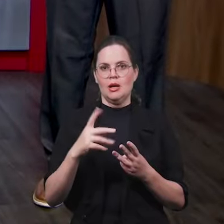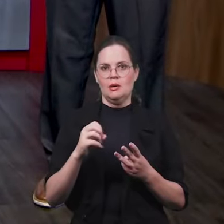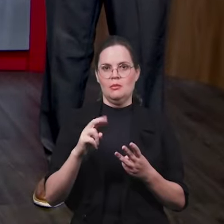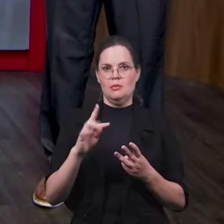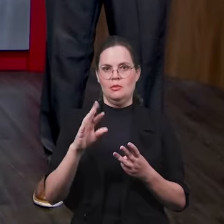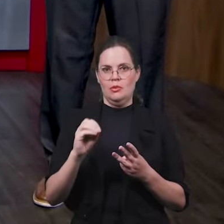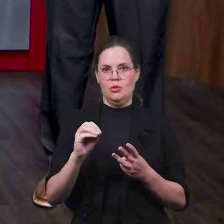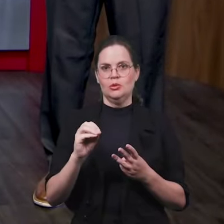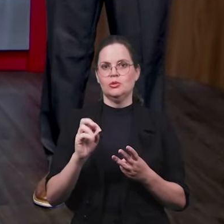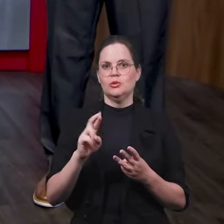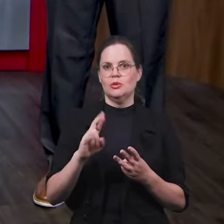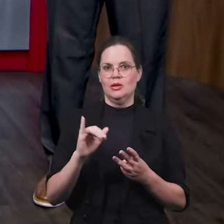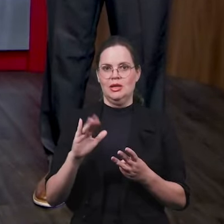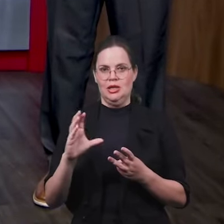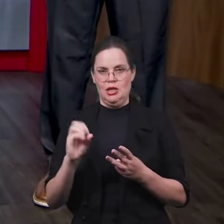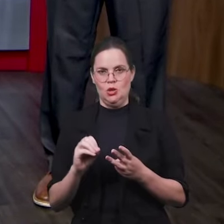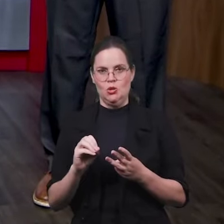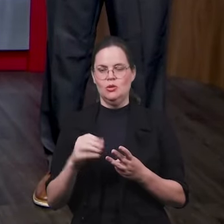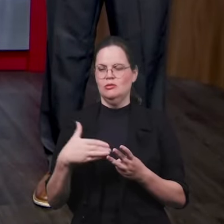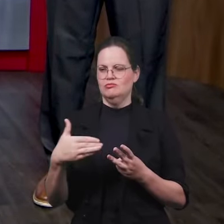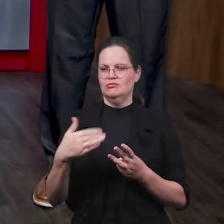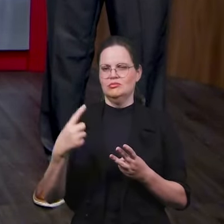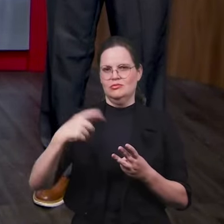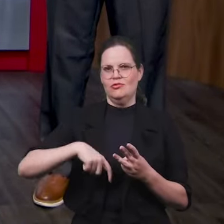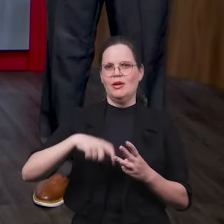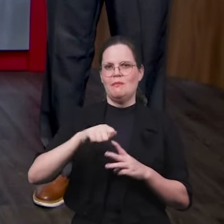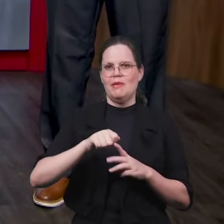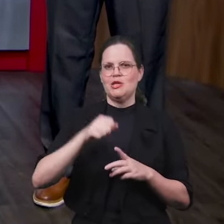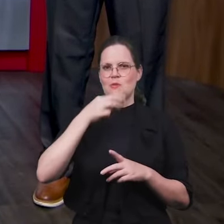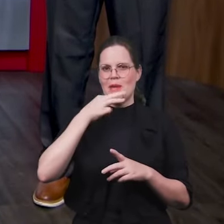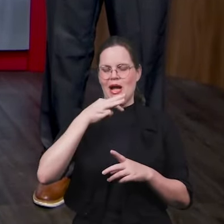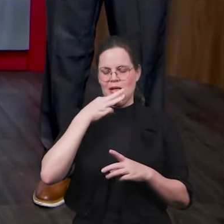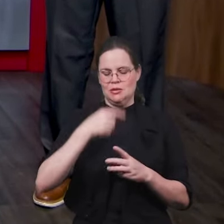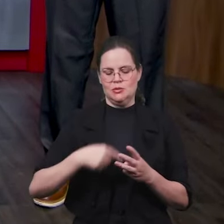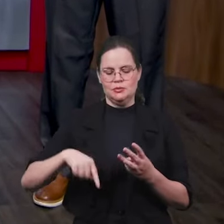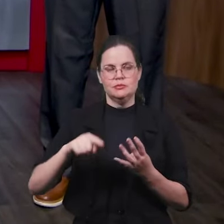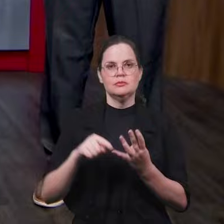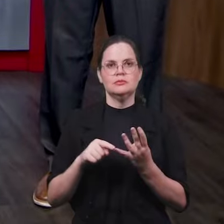pastor Victor, que deve vir aqui em fevereiro, março,